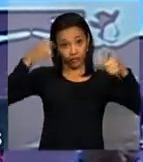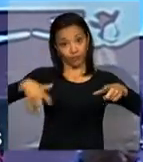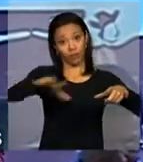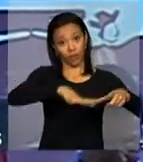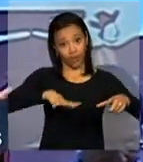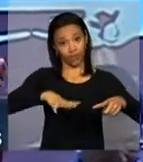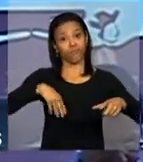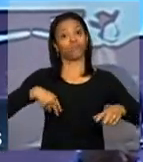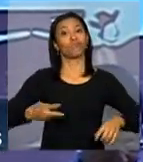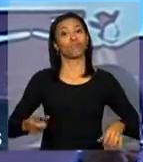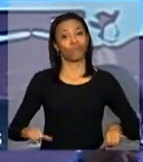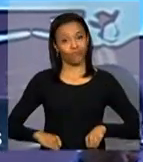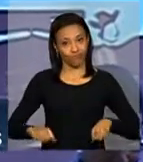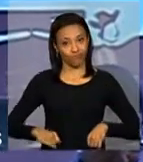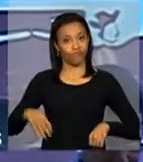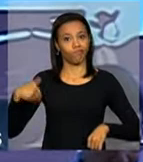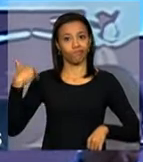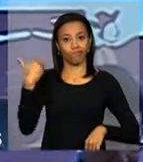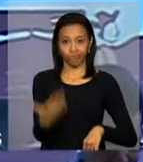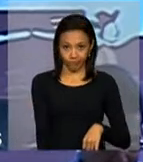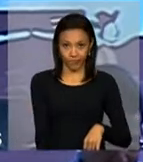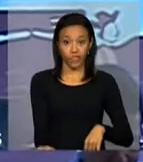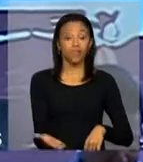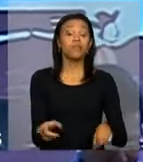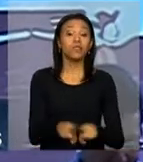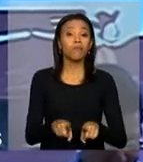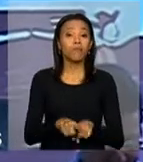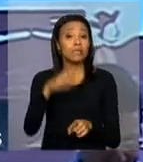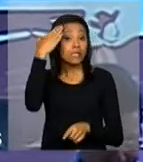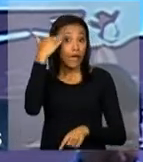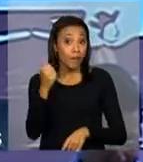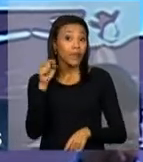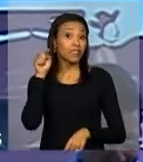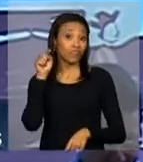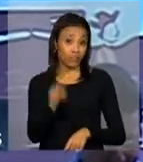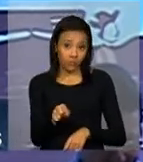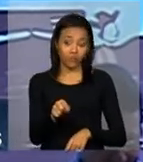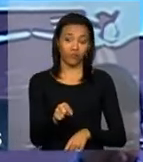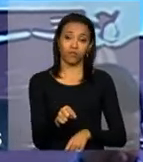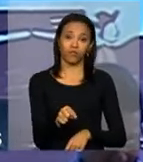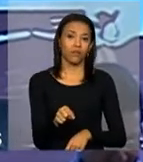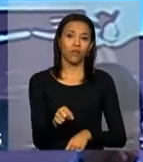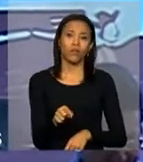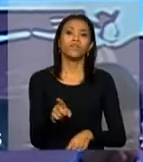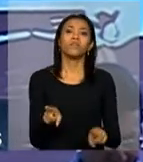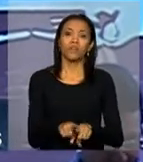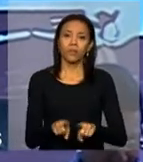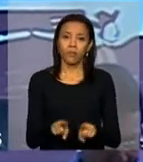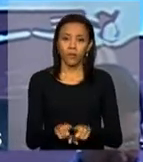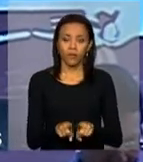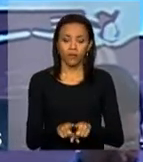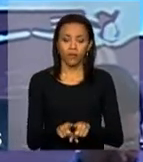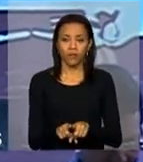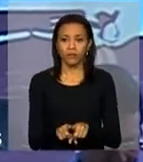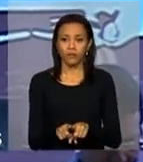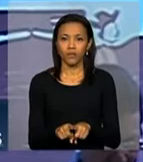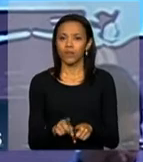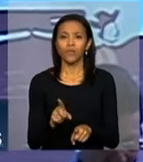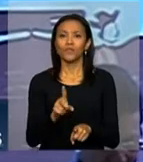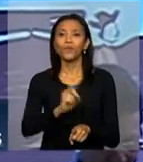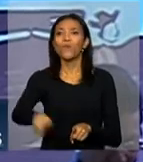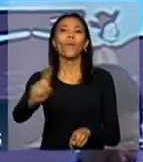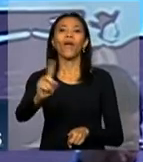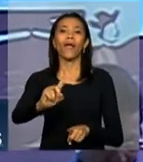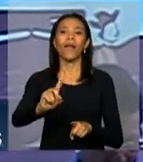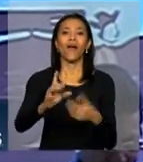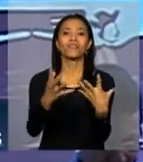passou. E por isso, ao saber disso, também não são necessárias nem